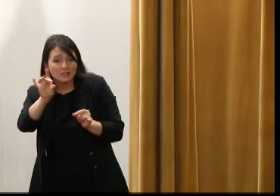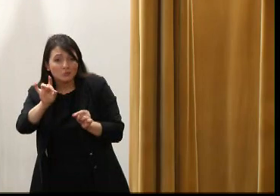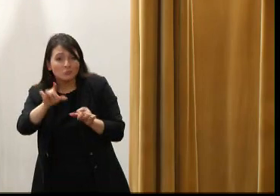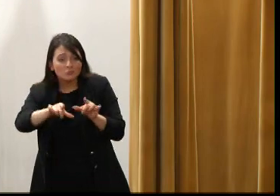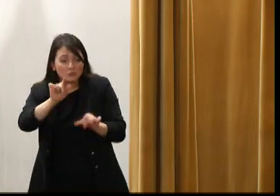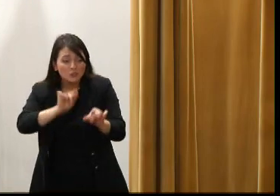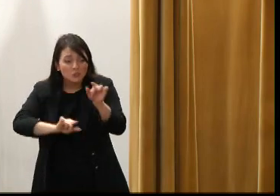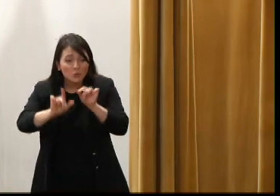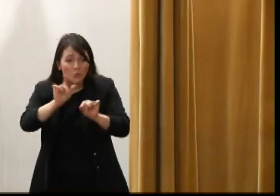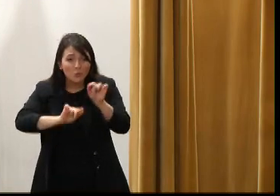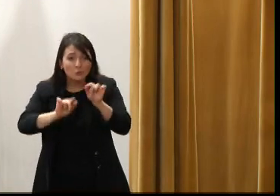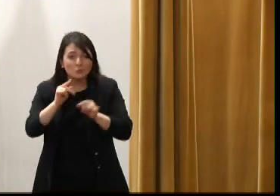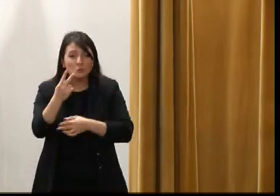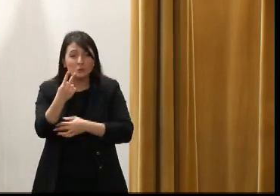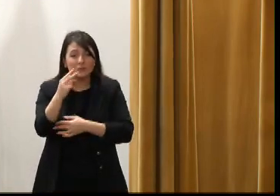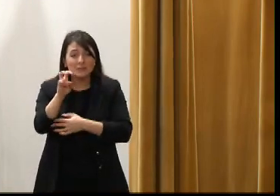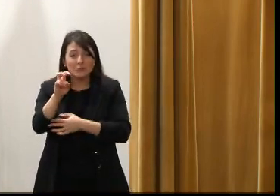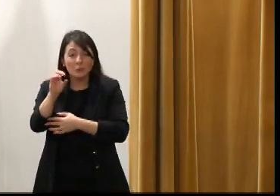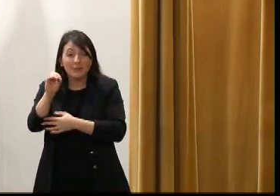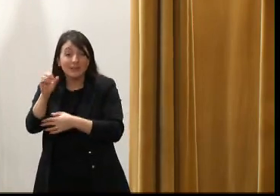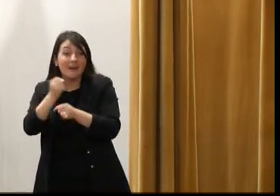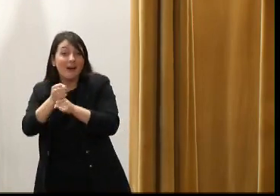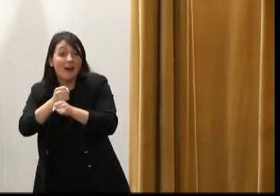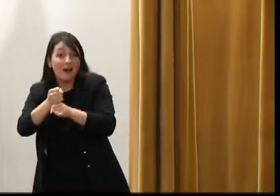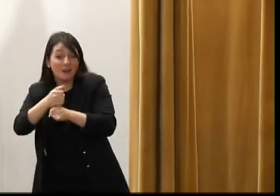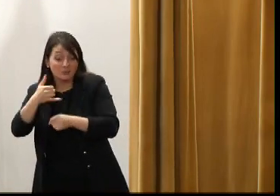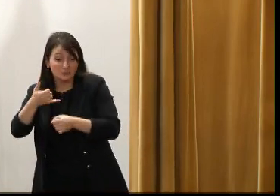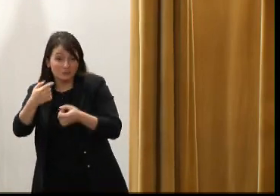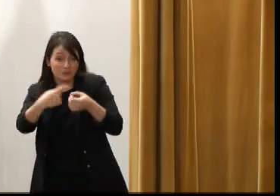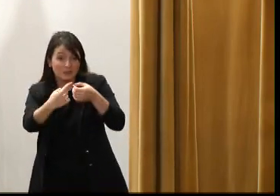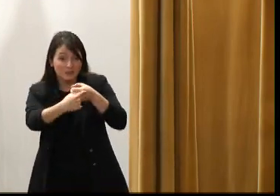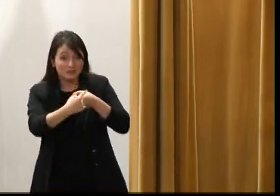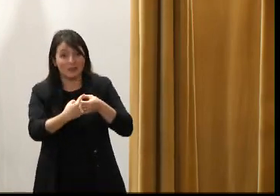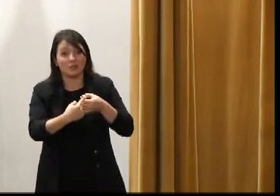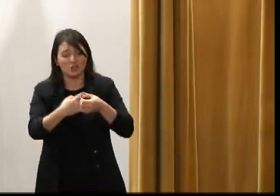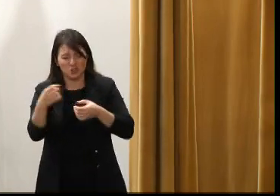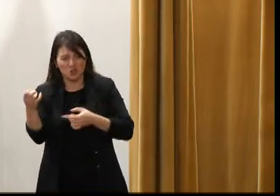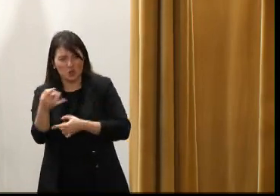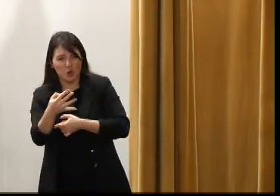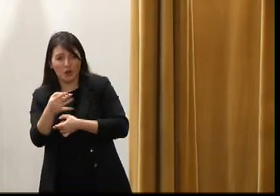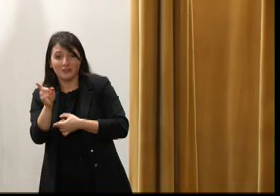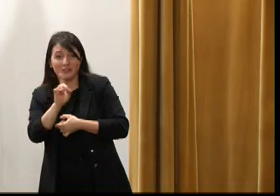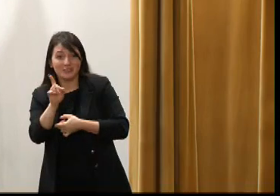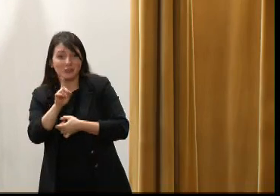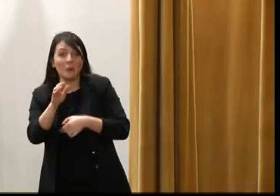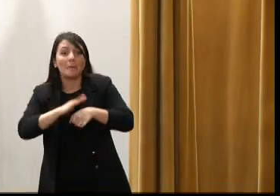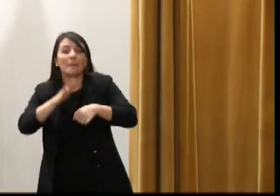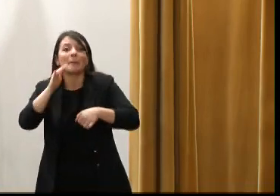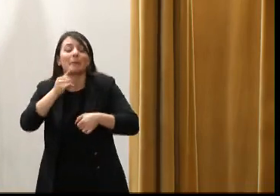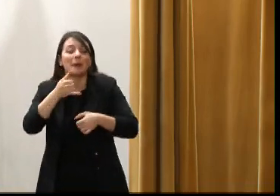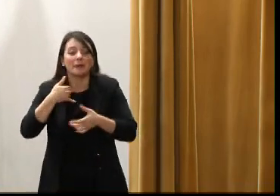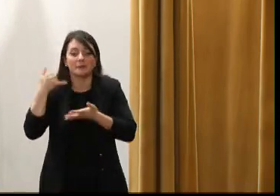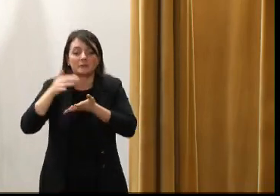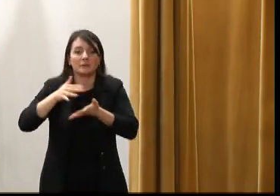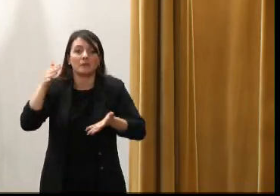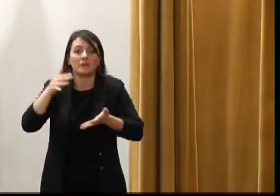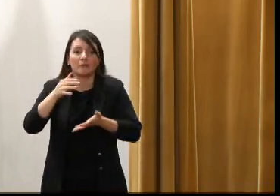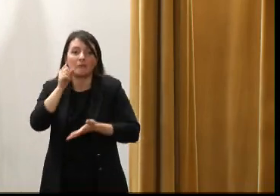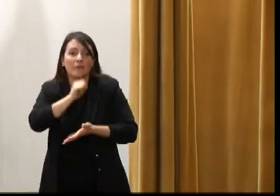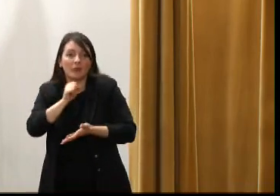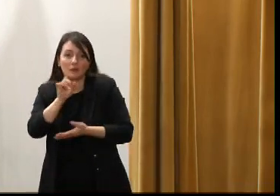nos 250 anos da cidade. Não somos a cidade mais nova do mundo, nem a mais velha.